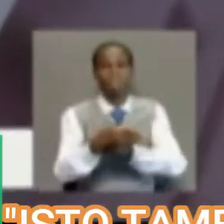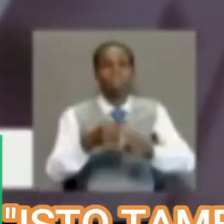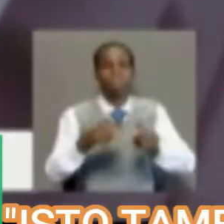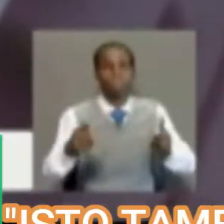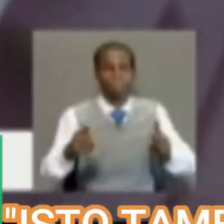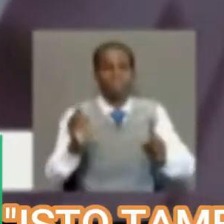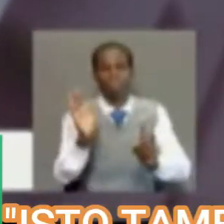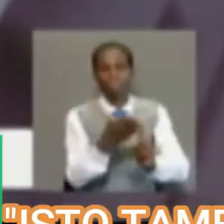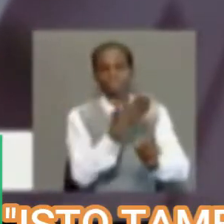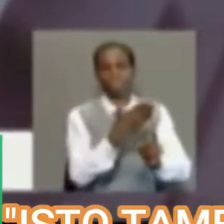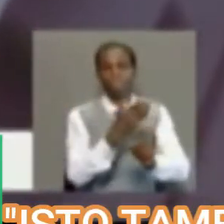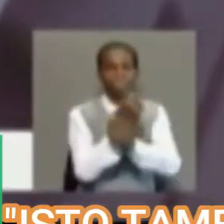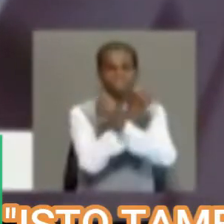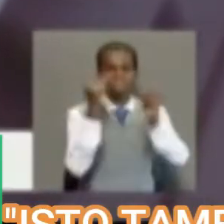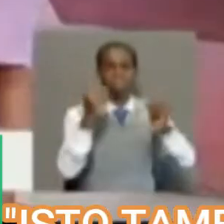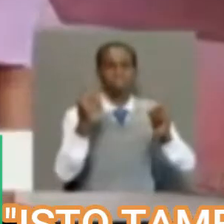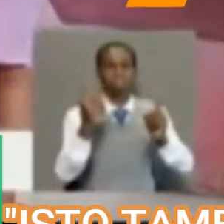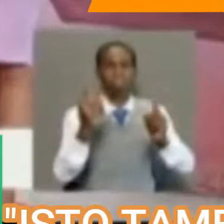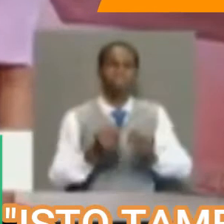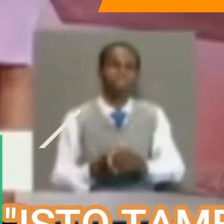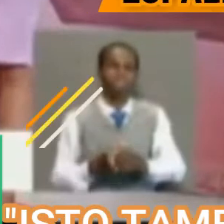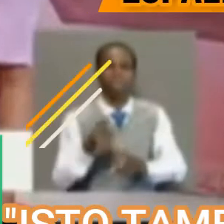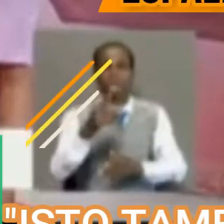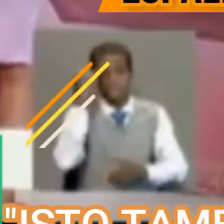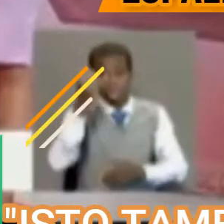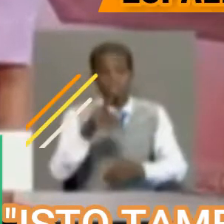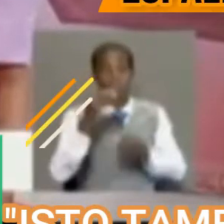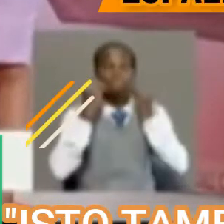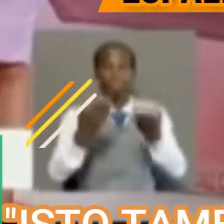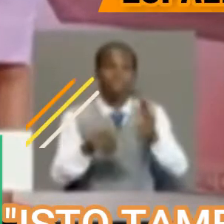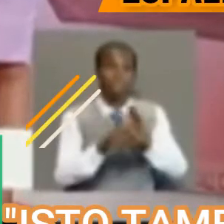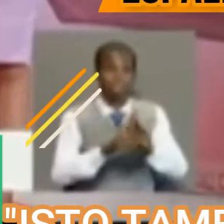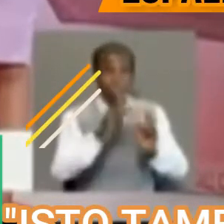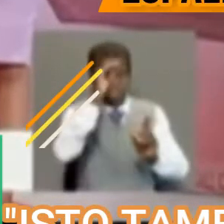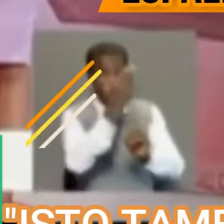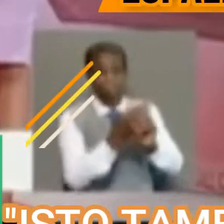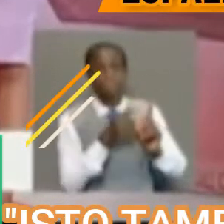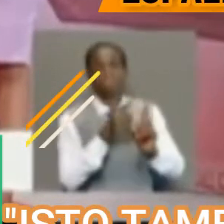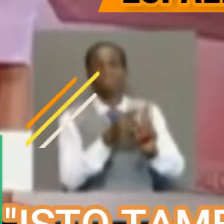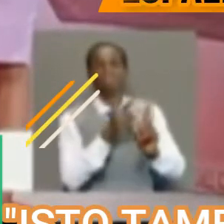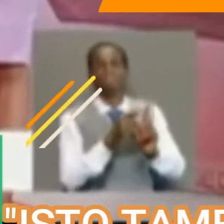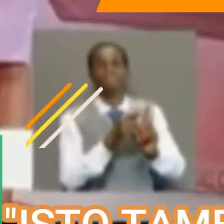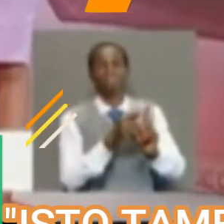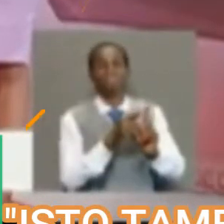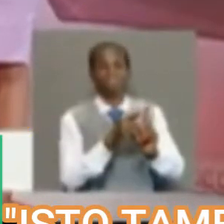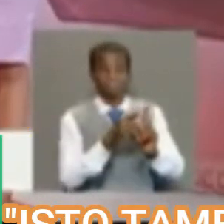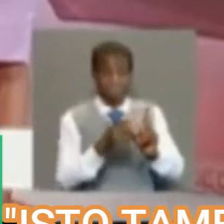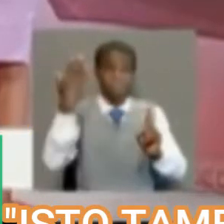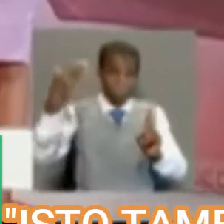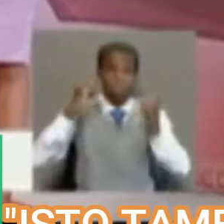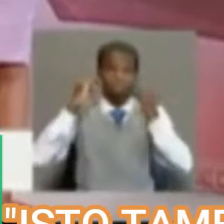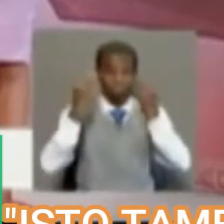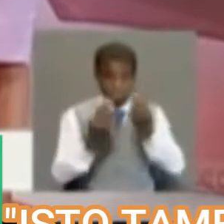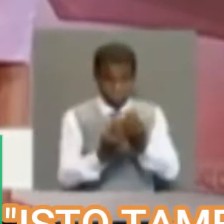um melhor fim, na sua opinião, Conceição? Que a candidatura de Adalberto fosse ser validada. É